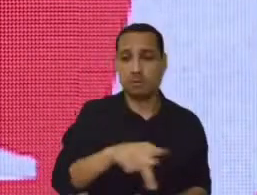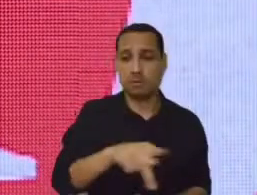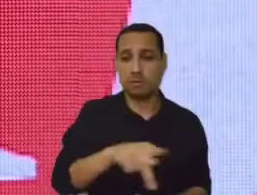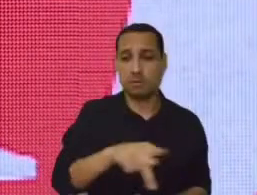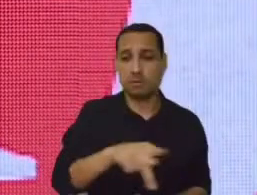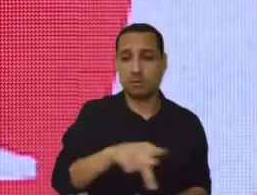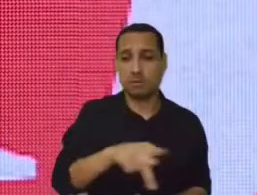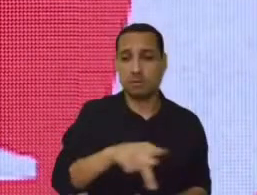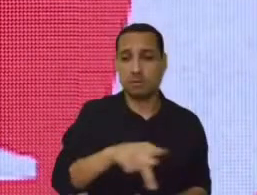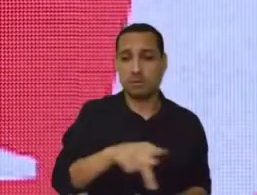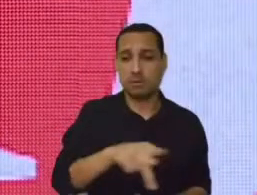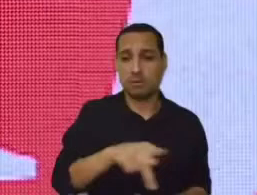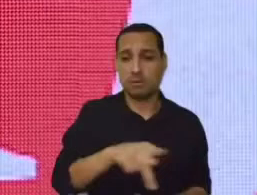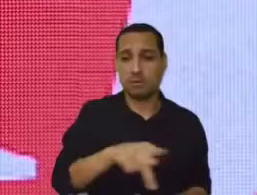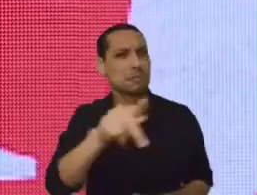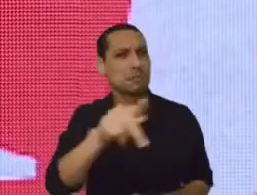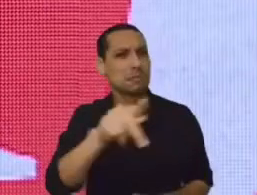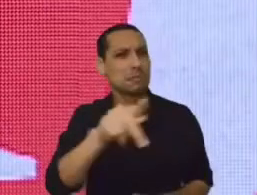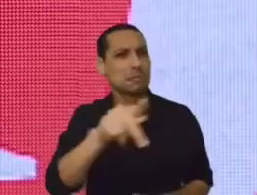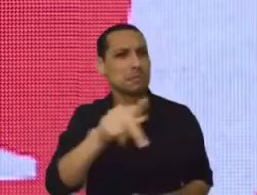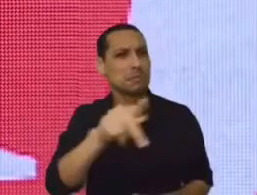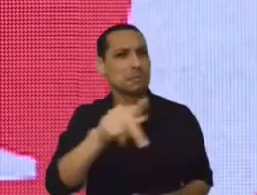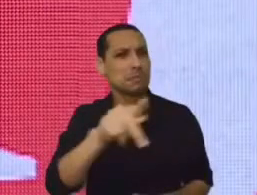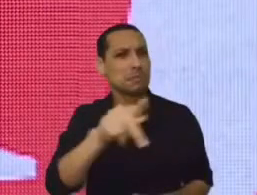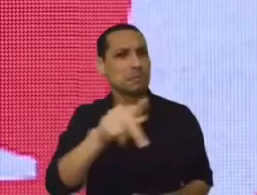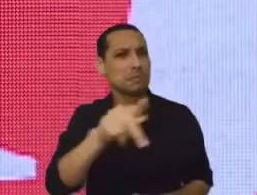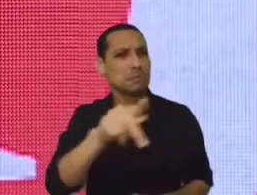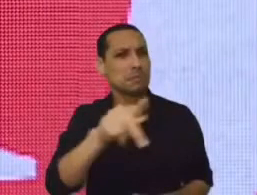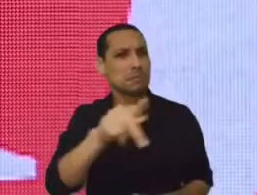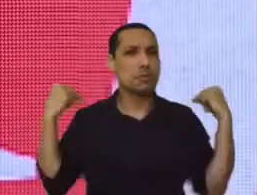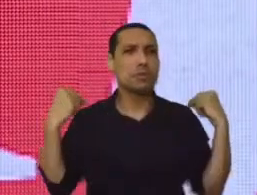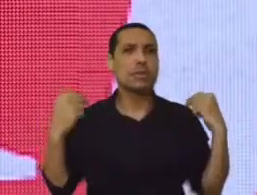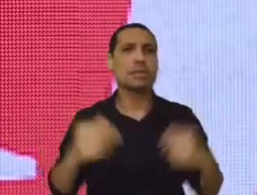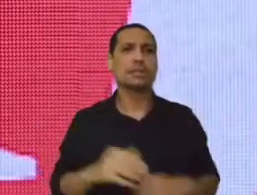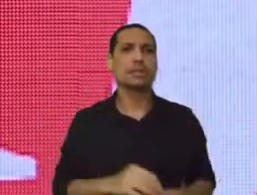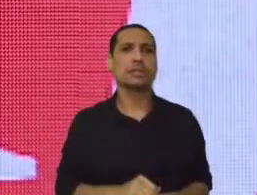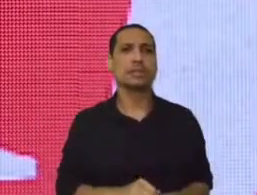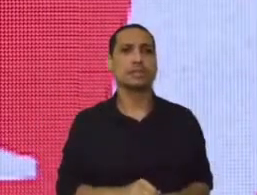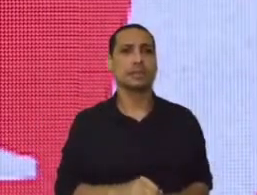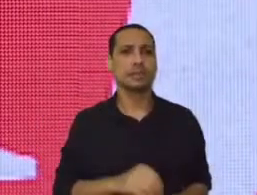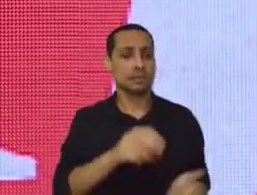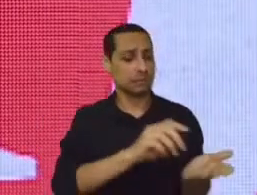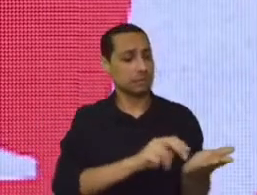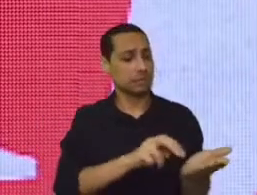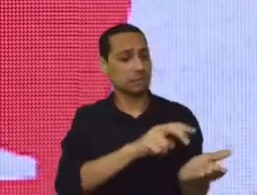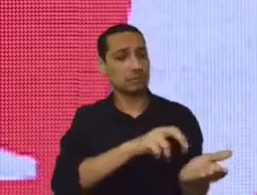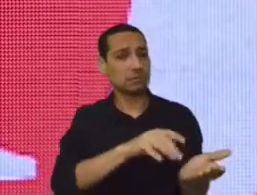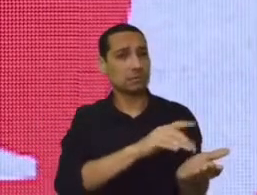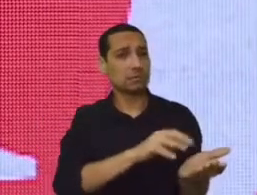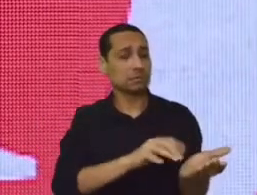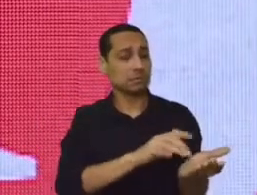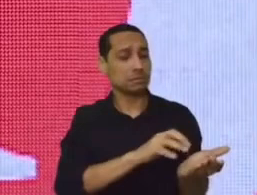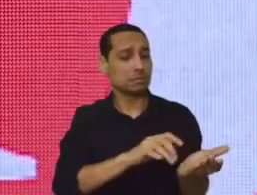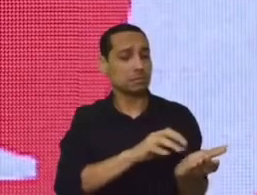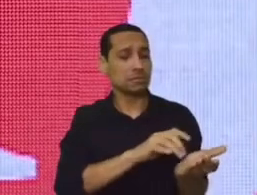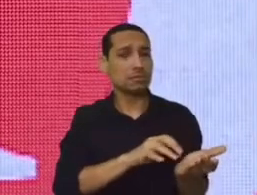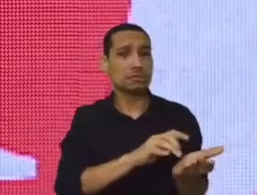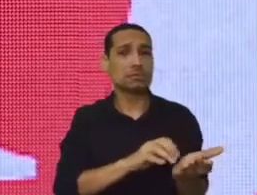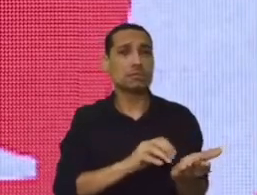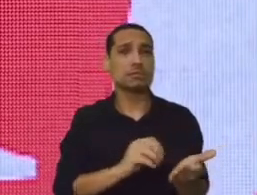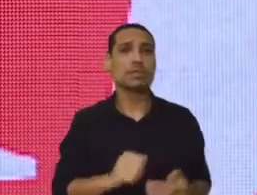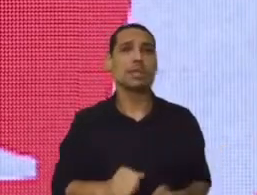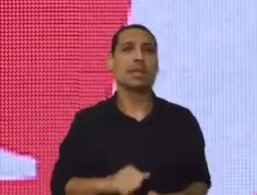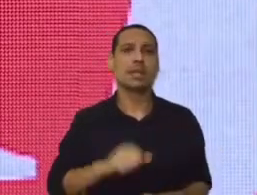por aplicativo. A que categoria pertence esses trabalhadores, né? Então, essas mudanças colocam em xeque a nossa